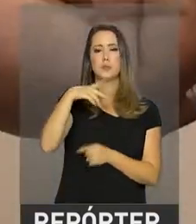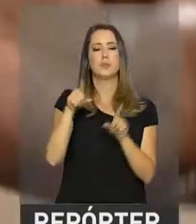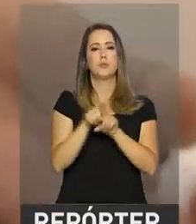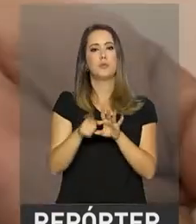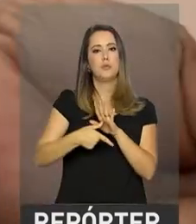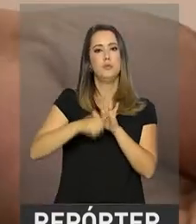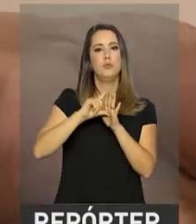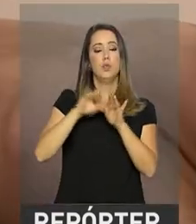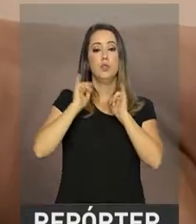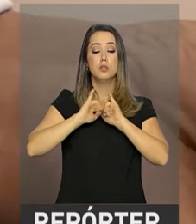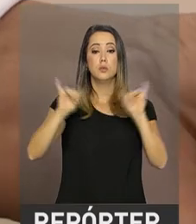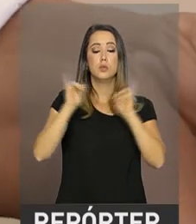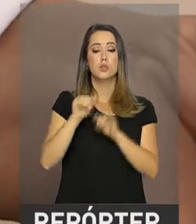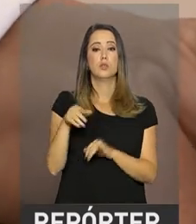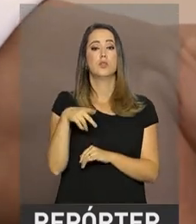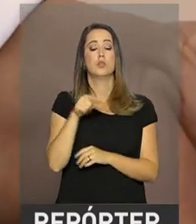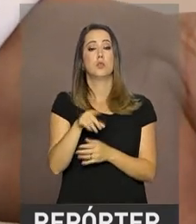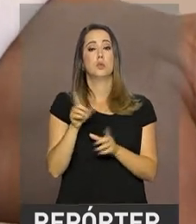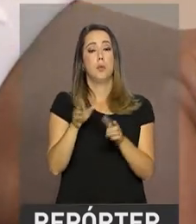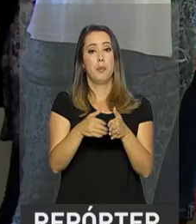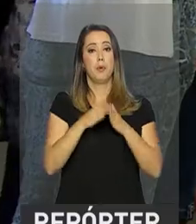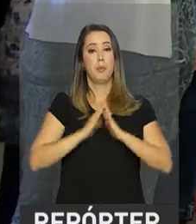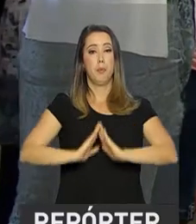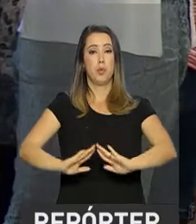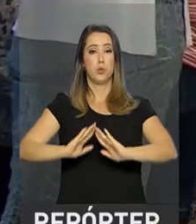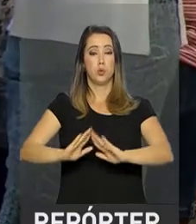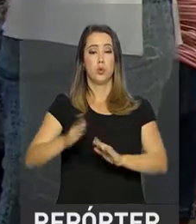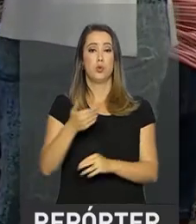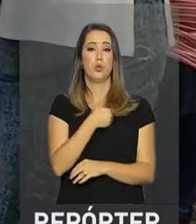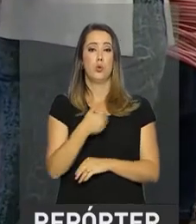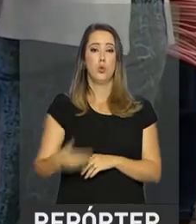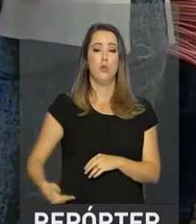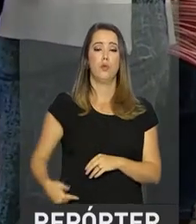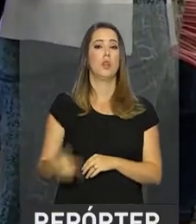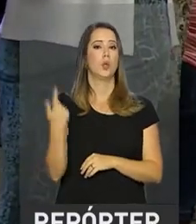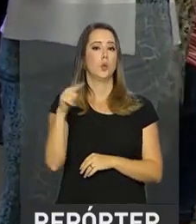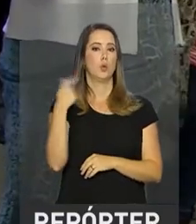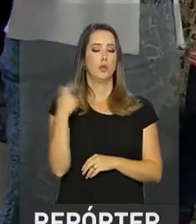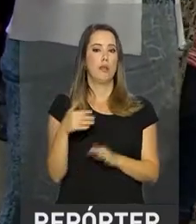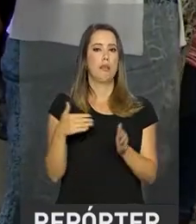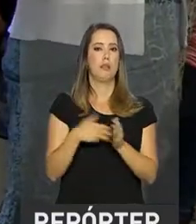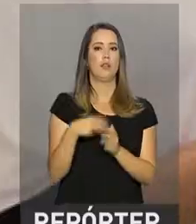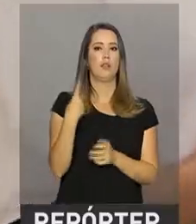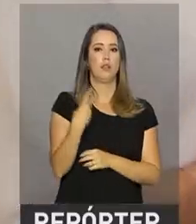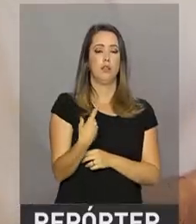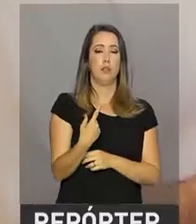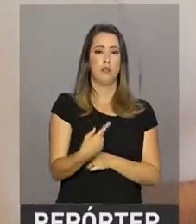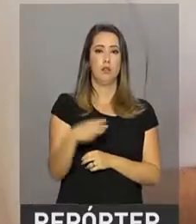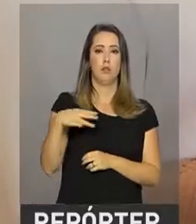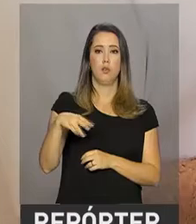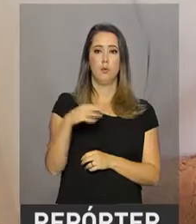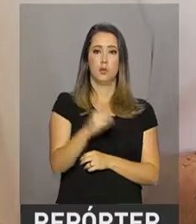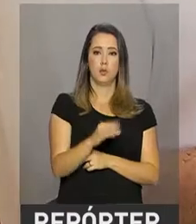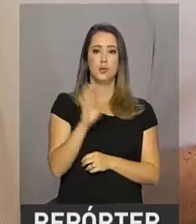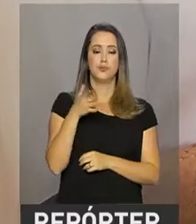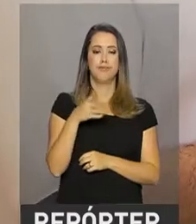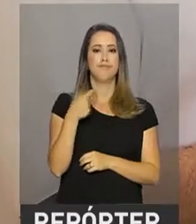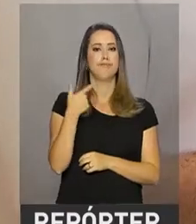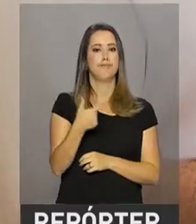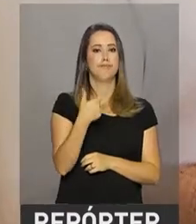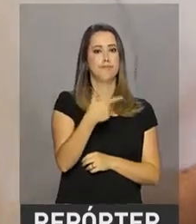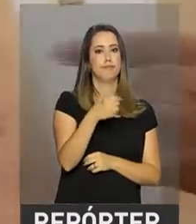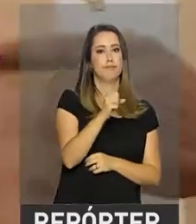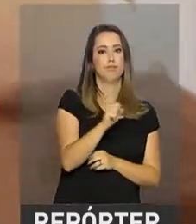antecipou o envio do lote pa a pedido do governador do estado até 31 de março deste ano foram registrados 228